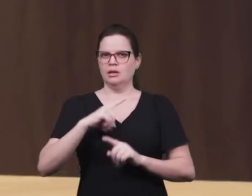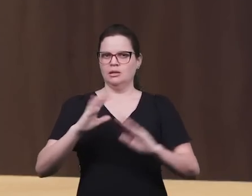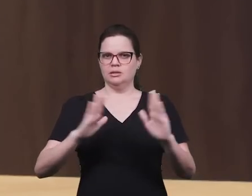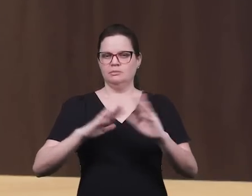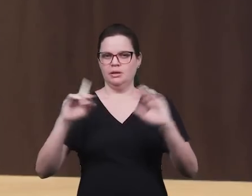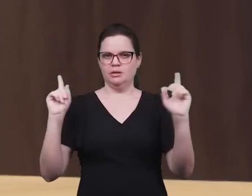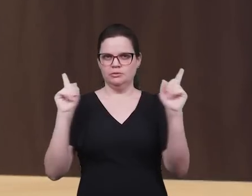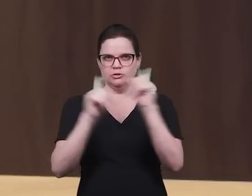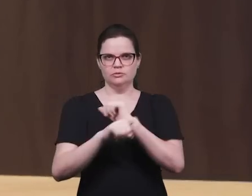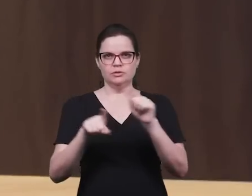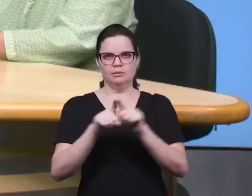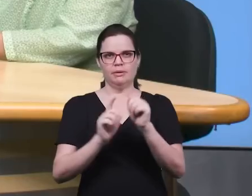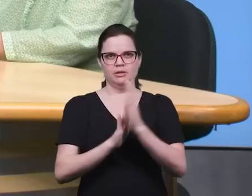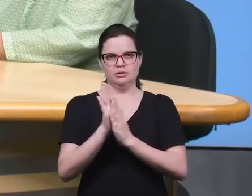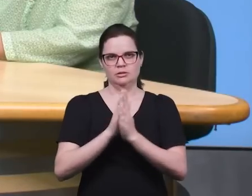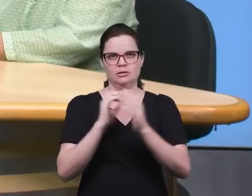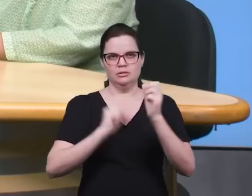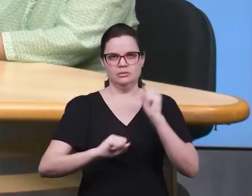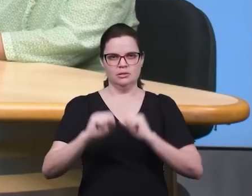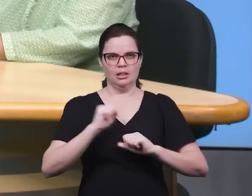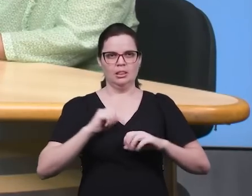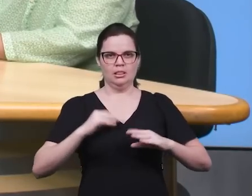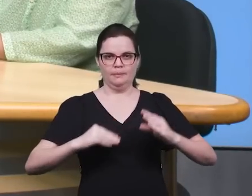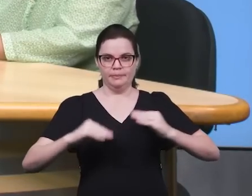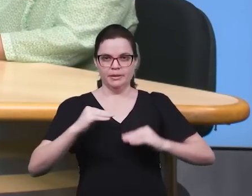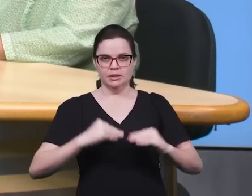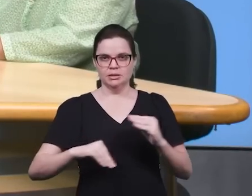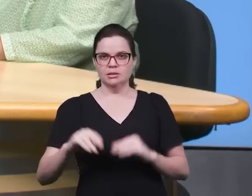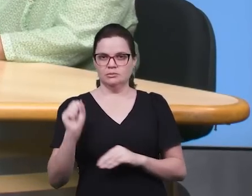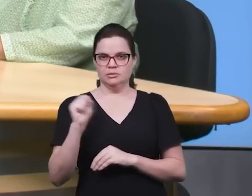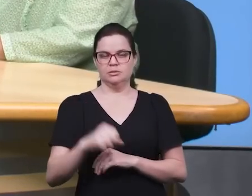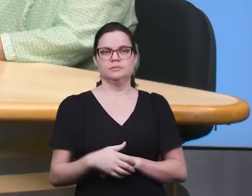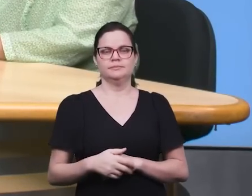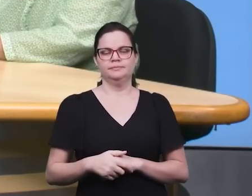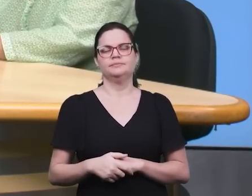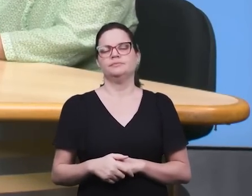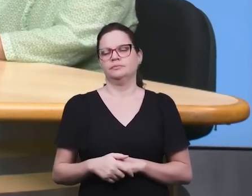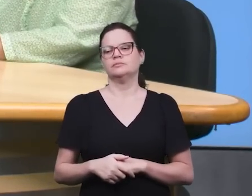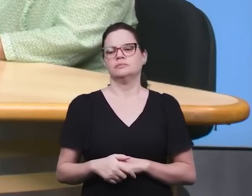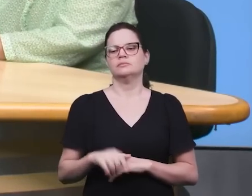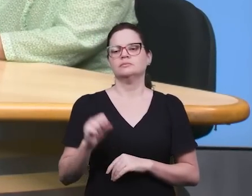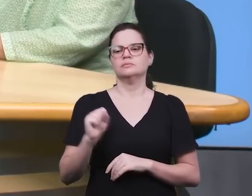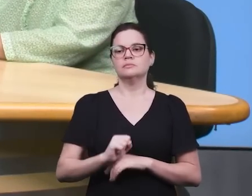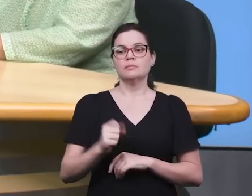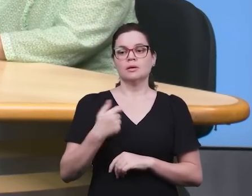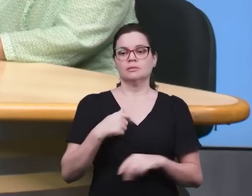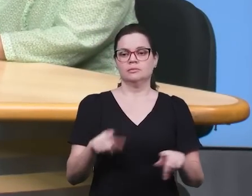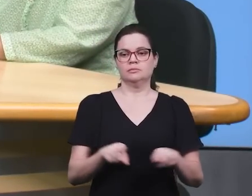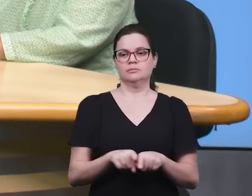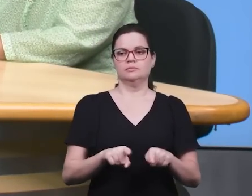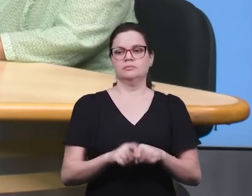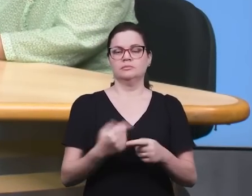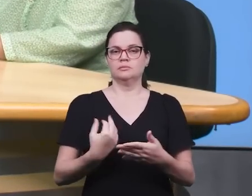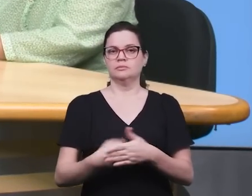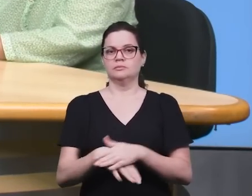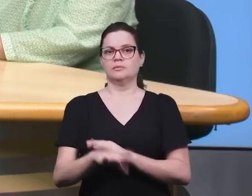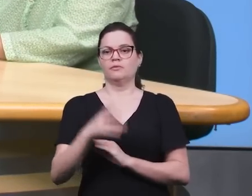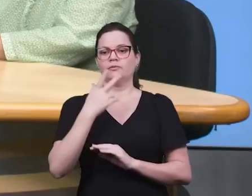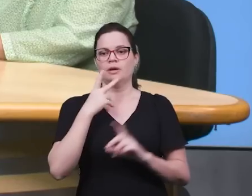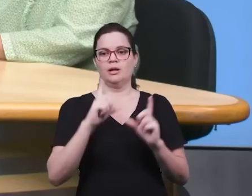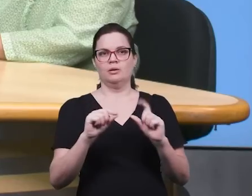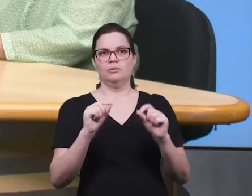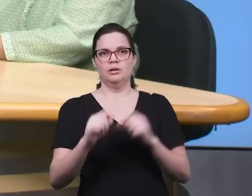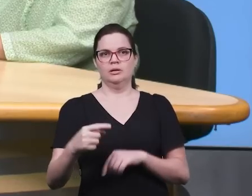momentos assim, de ansiedade, né, de depressão. Sim. Até costumo dizer, quando um pastor